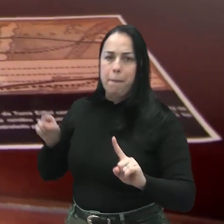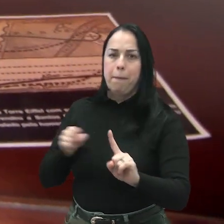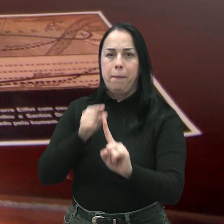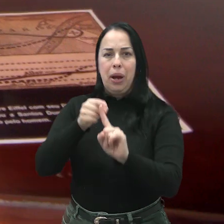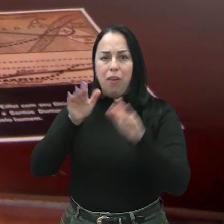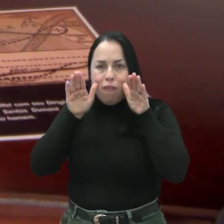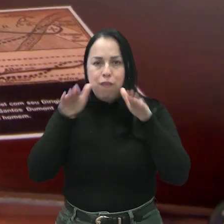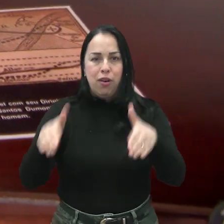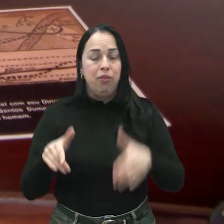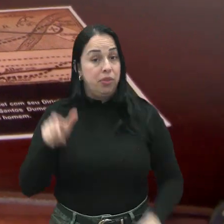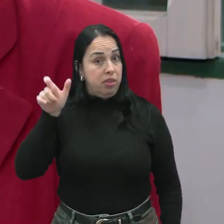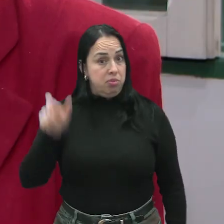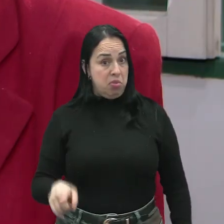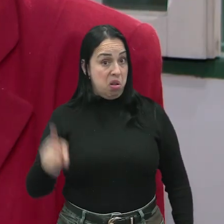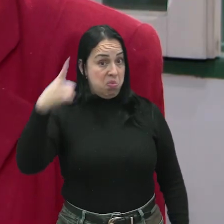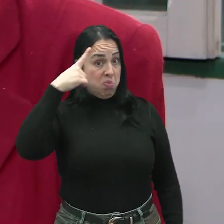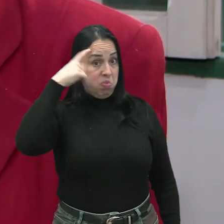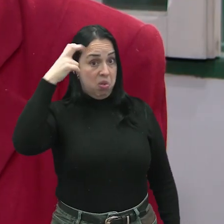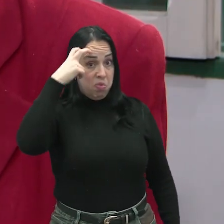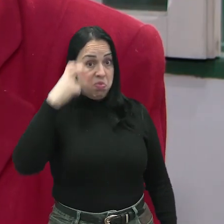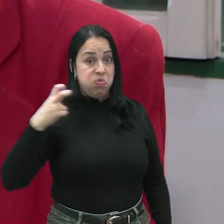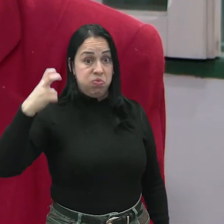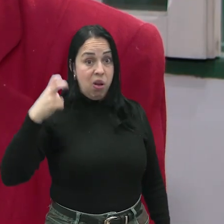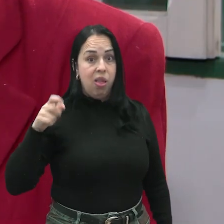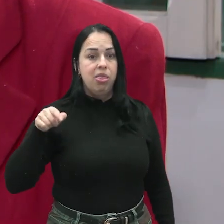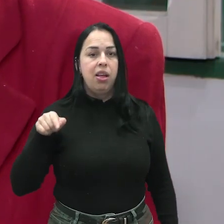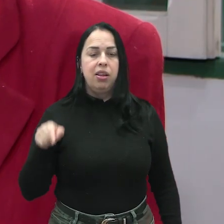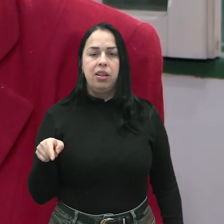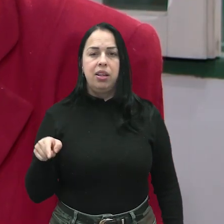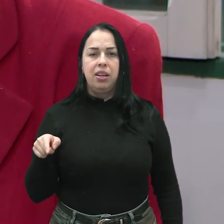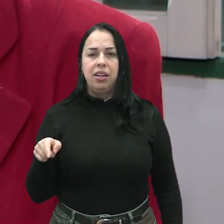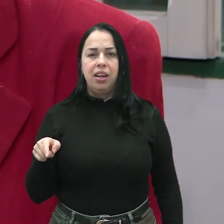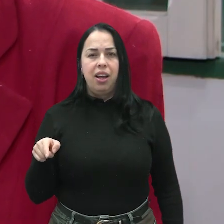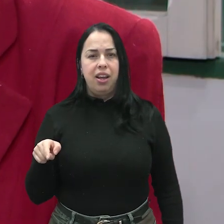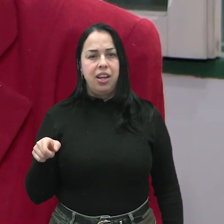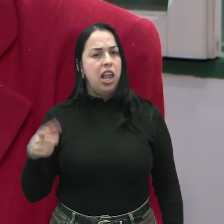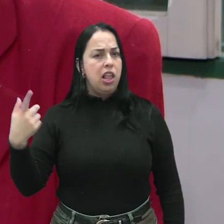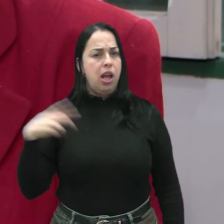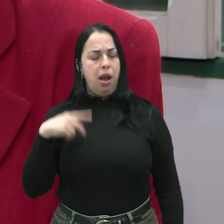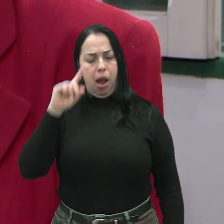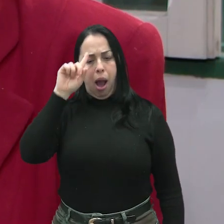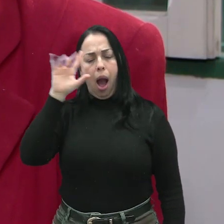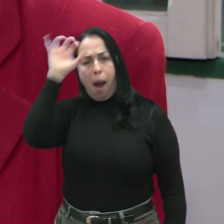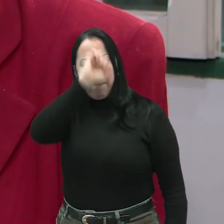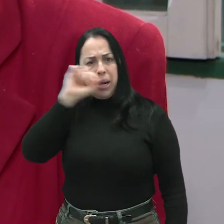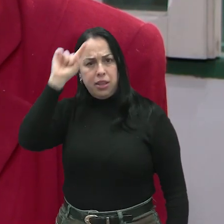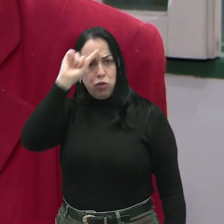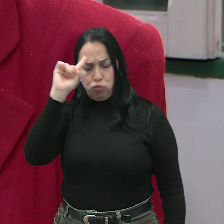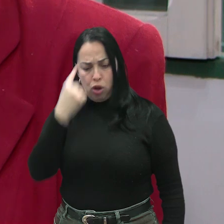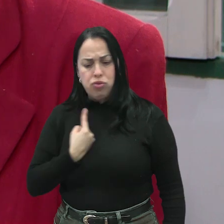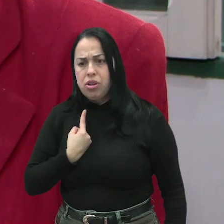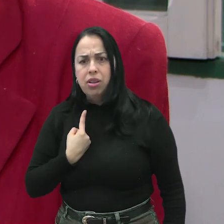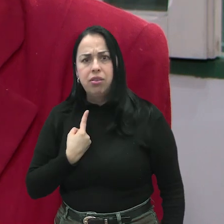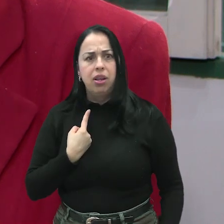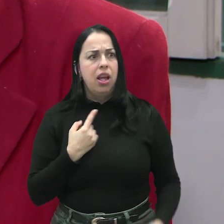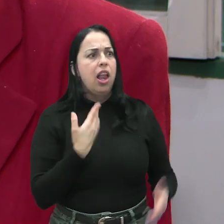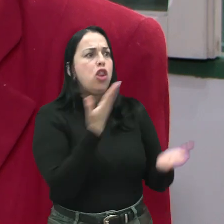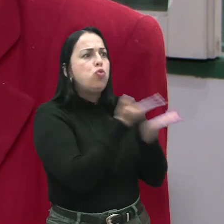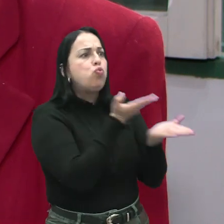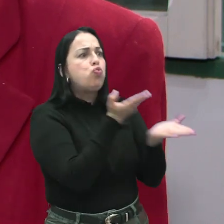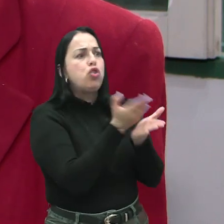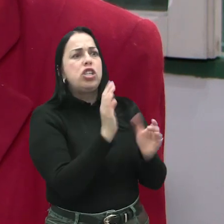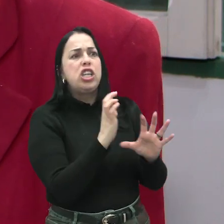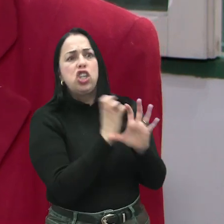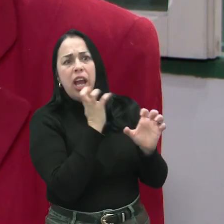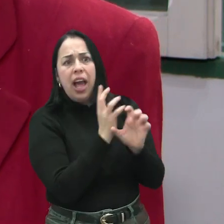e determinação. Ele era um gênio, ele foi um autodidata, ele não teve uma escola, ele